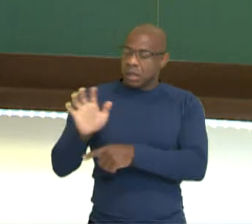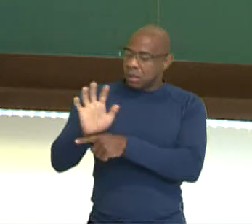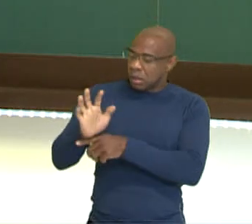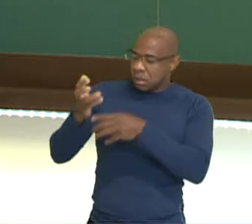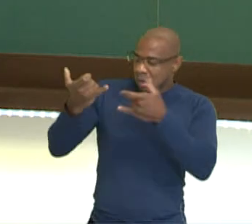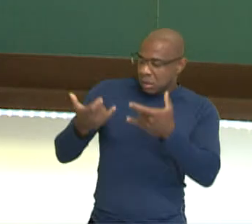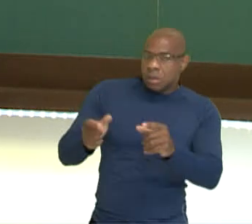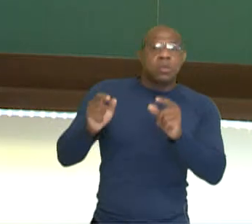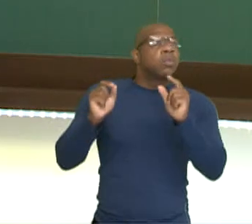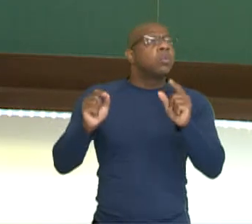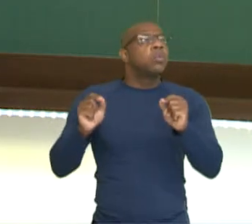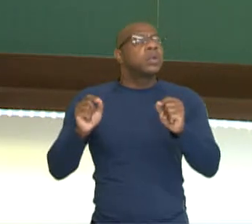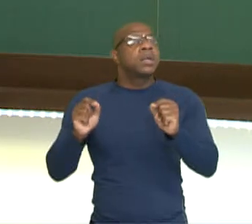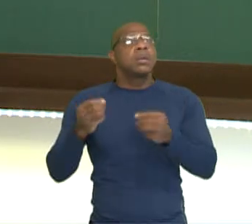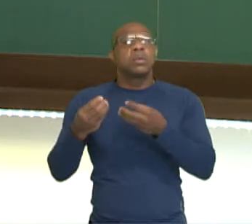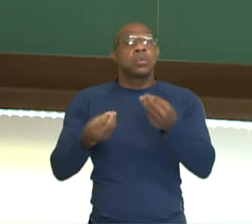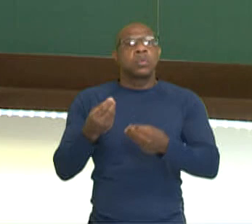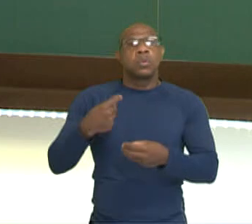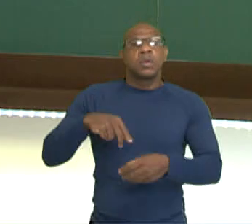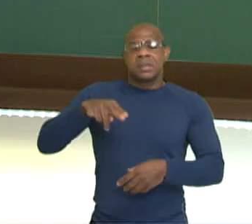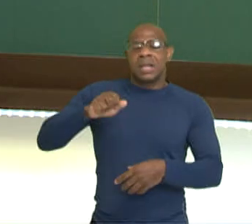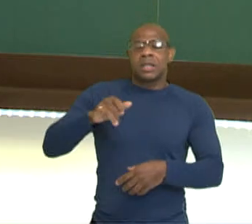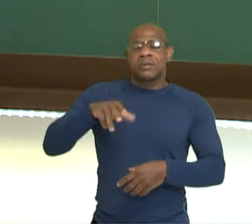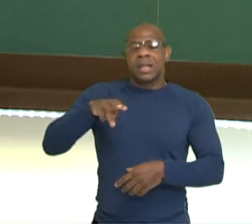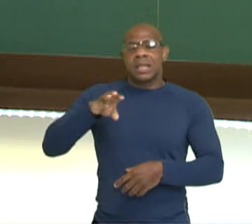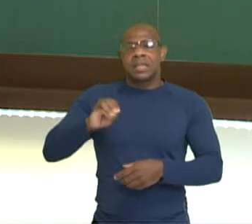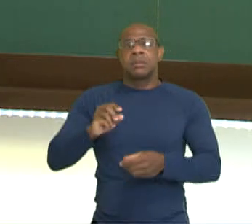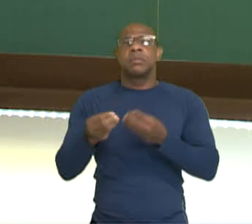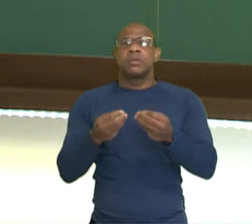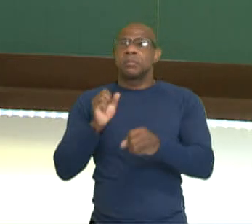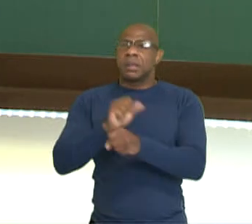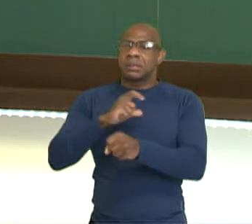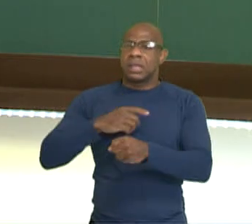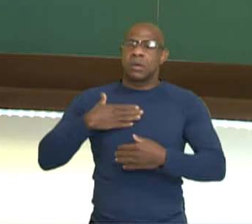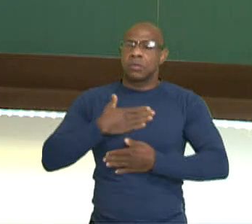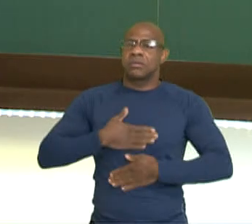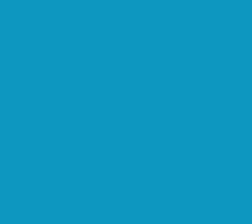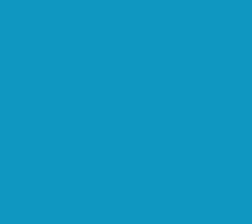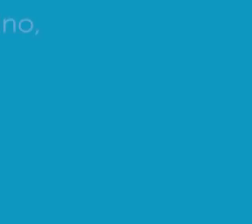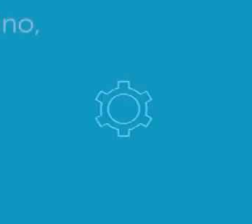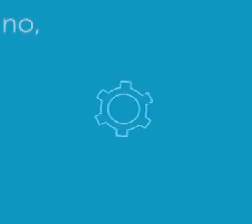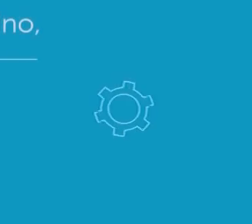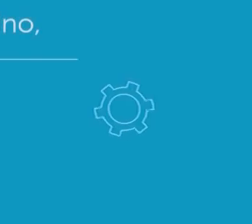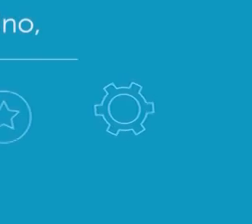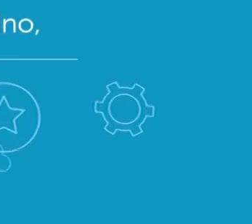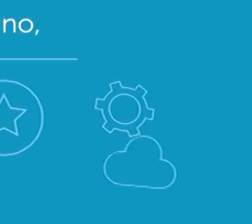nós falamos sobre os aspectos do nacionalismo. Espero que vocês tenham gostado. Até breve!